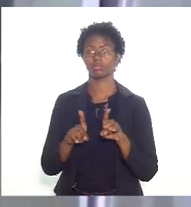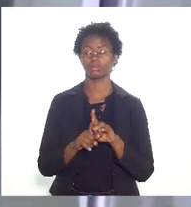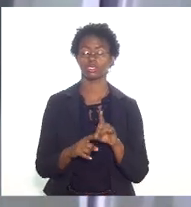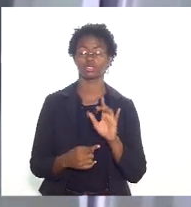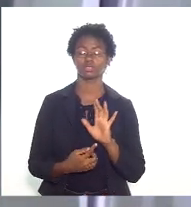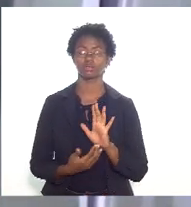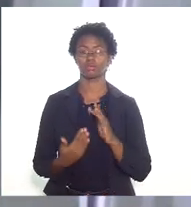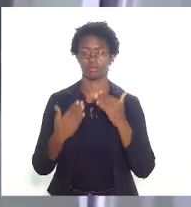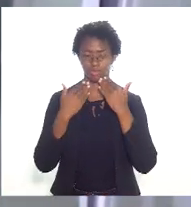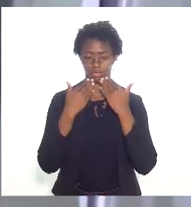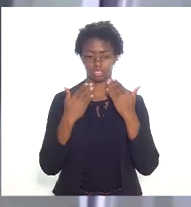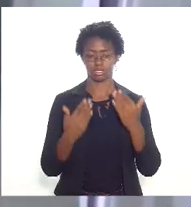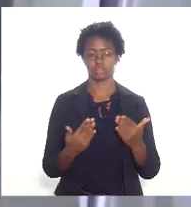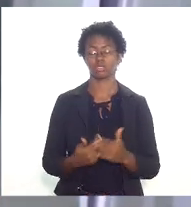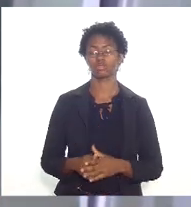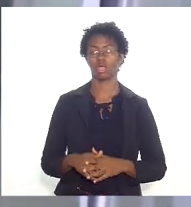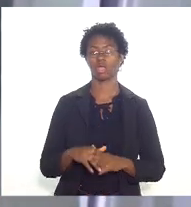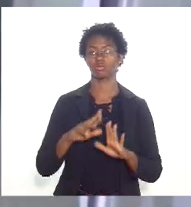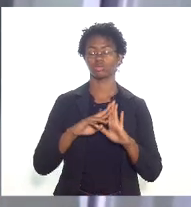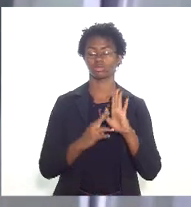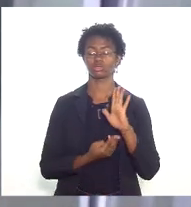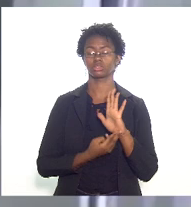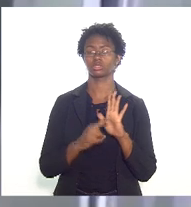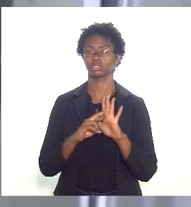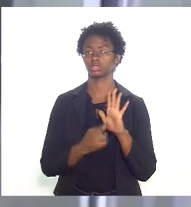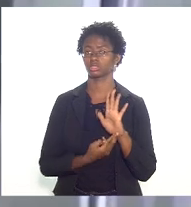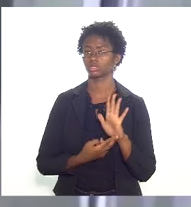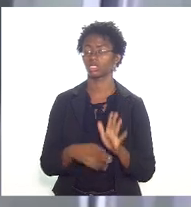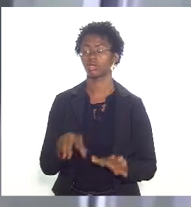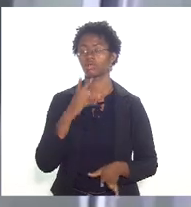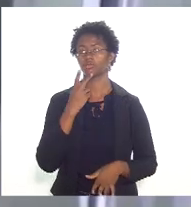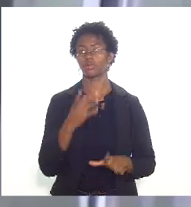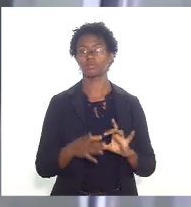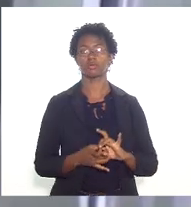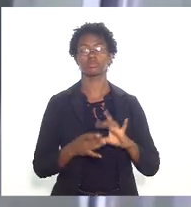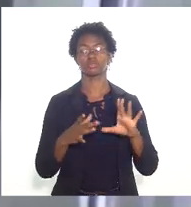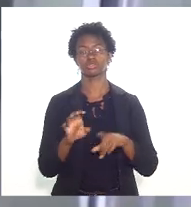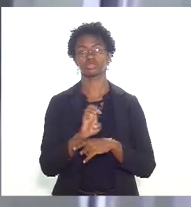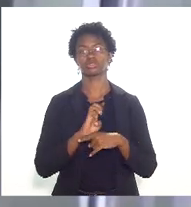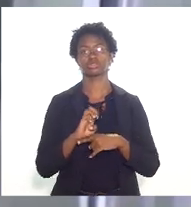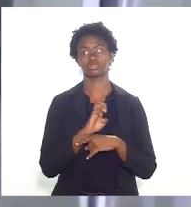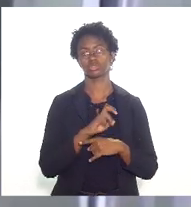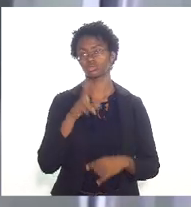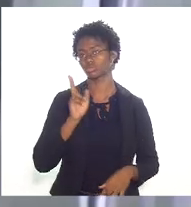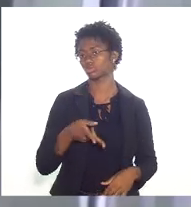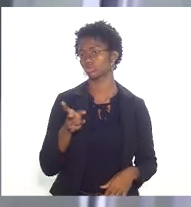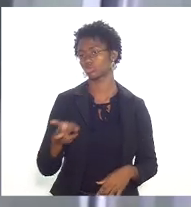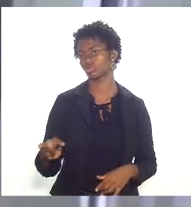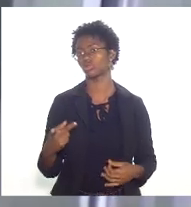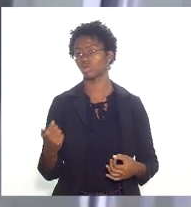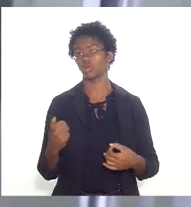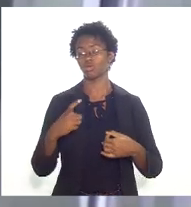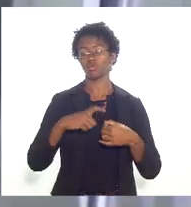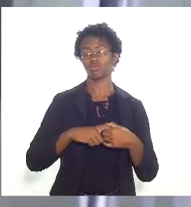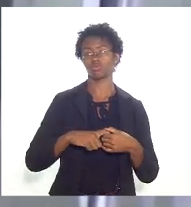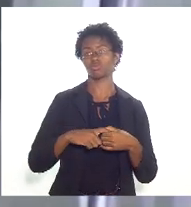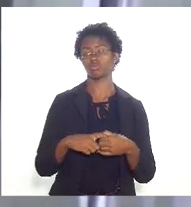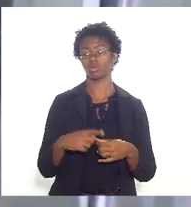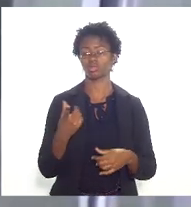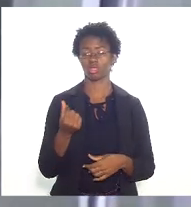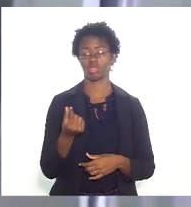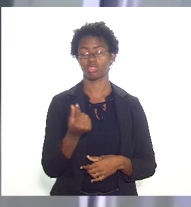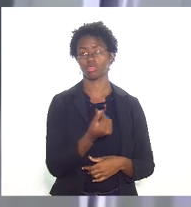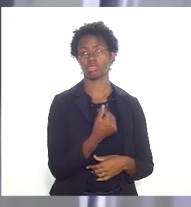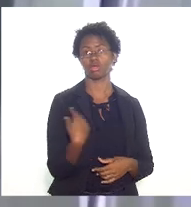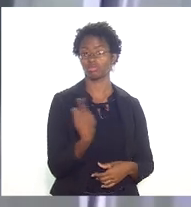e baixou uma narrativa permitindo que o estado ficasse ainda no regime de apuração fiscal até Fevereiro deste ano já estamos